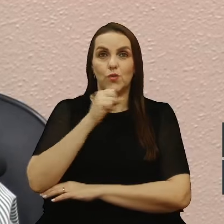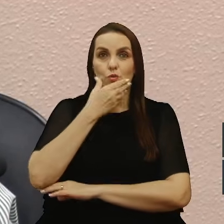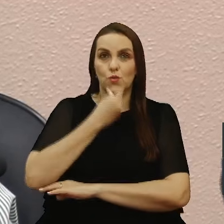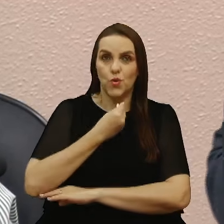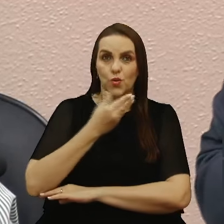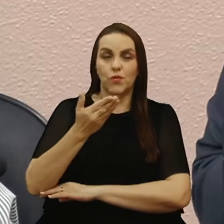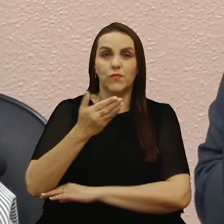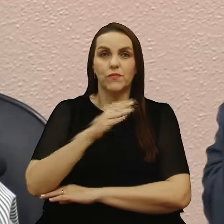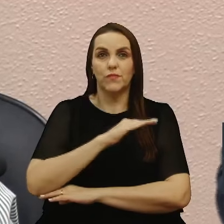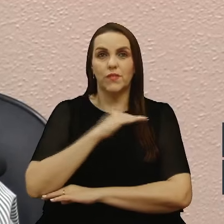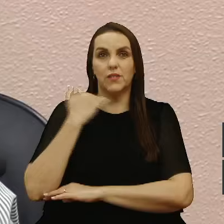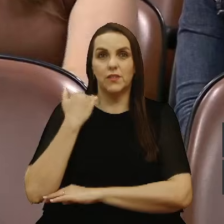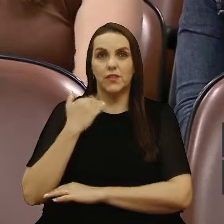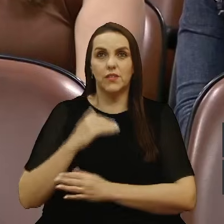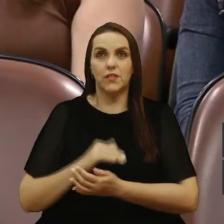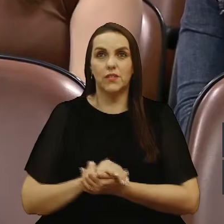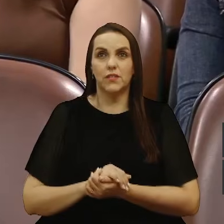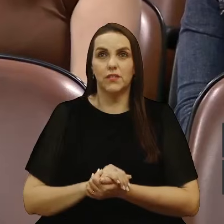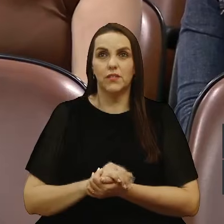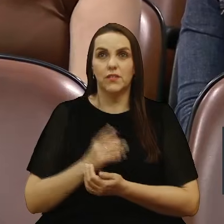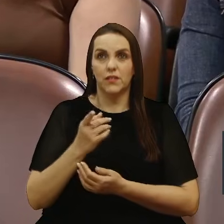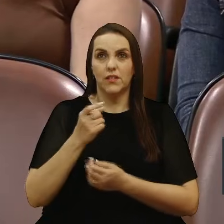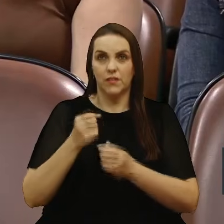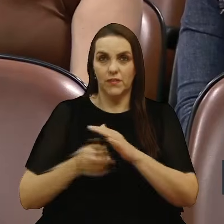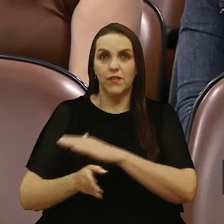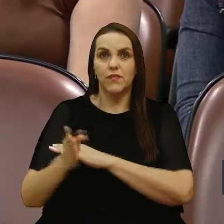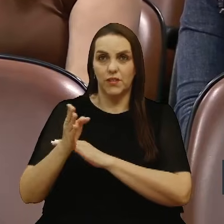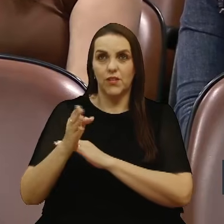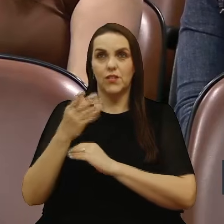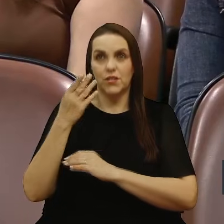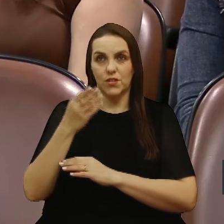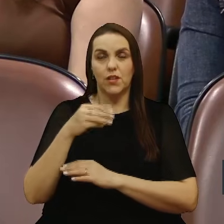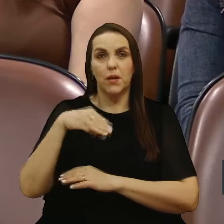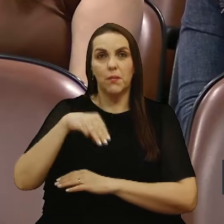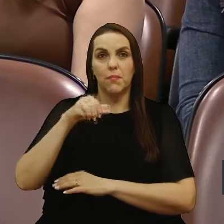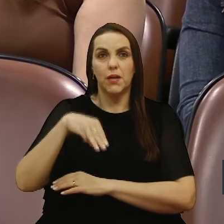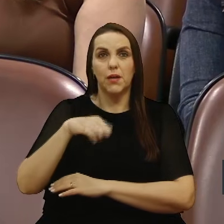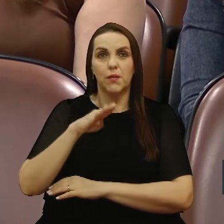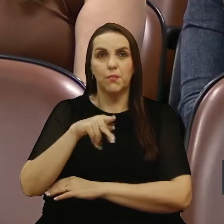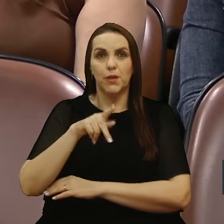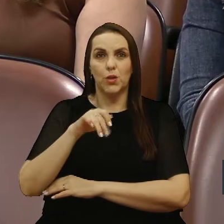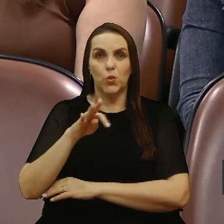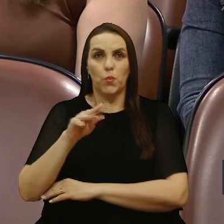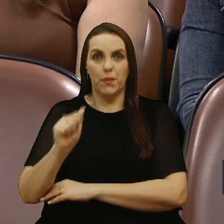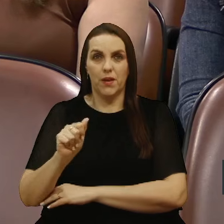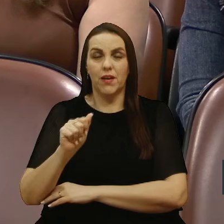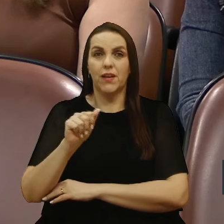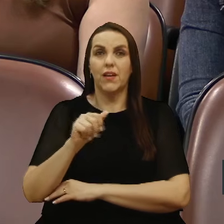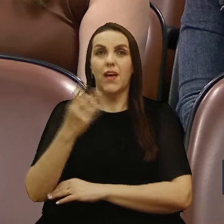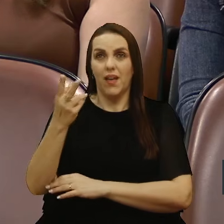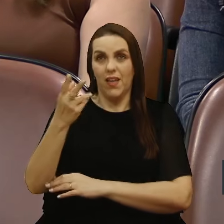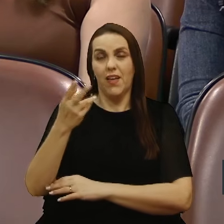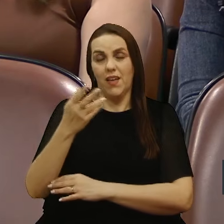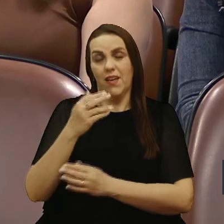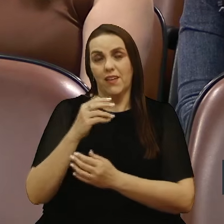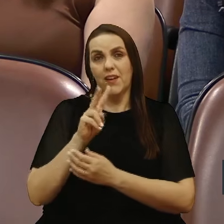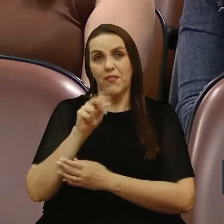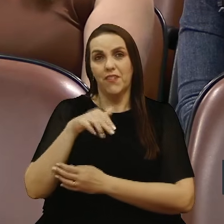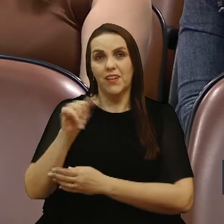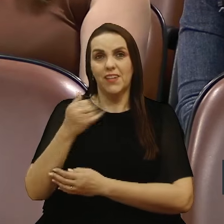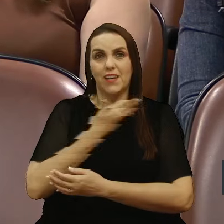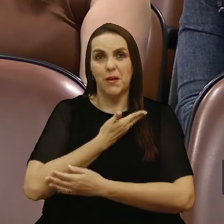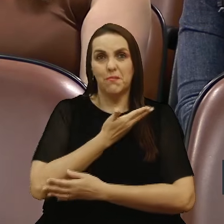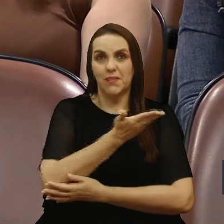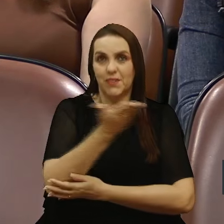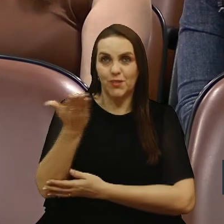né, faleceu, né, Vânia? Depois você vai viajar para Mampituba. Mas a Vânia, através dos amigos, são amigos que me avisaram que hoje,